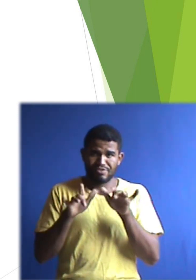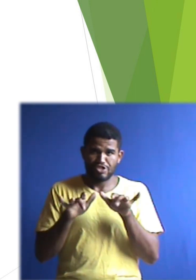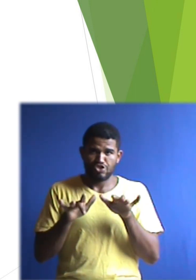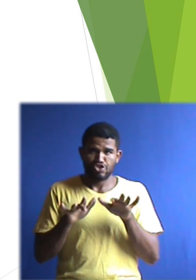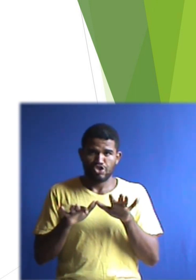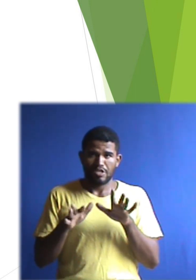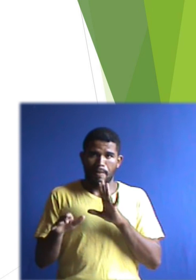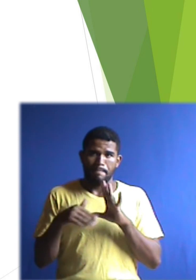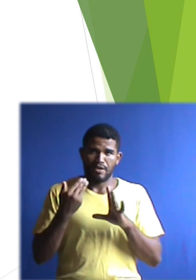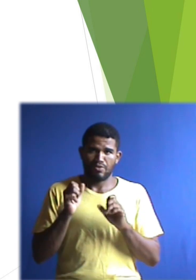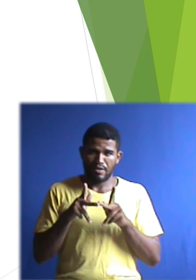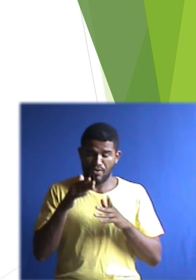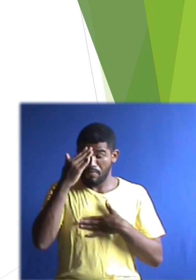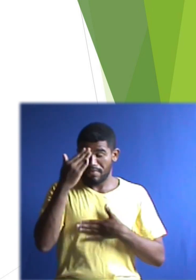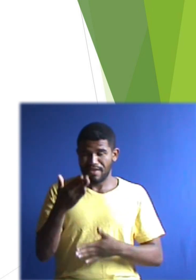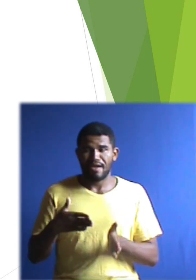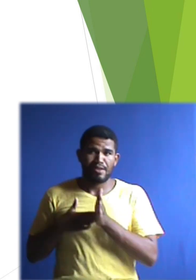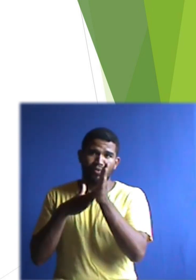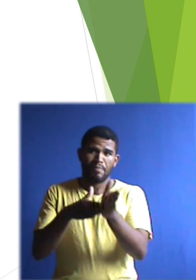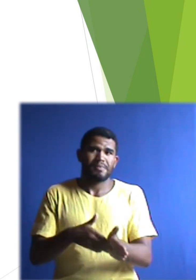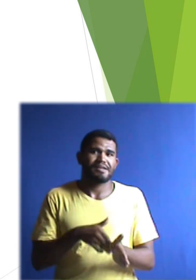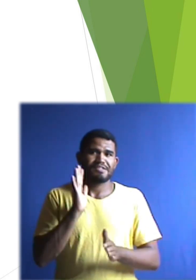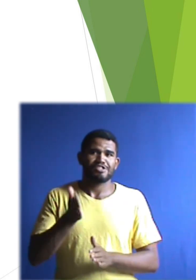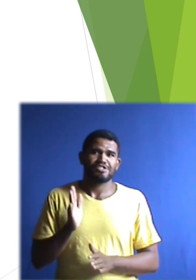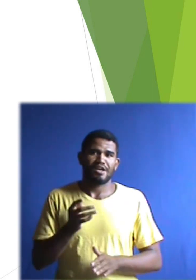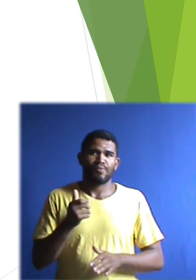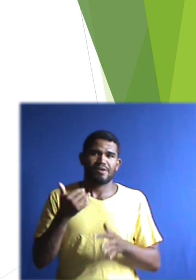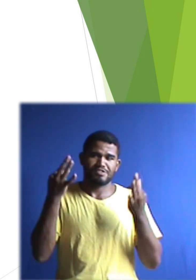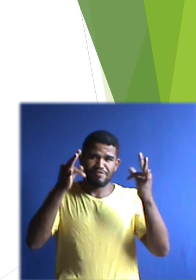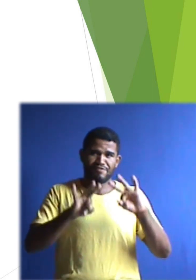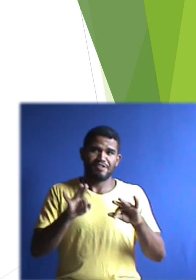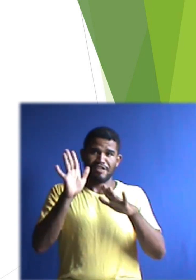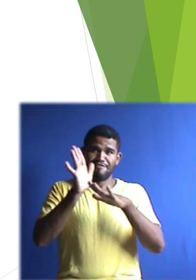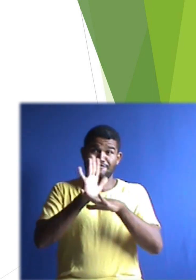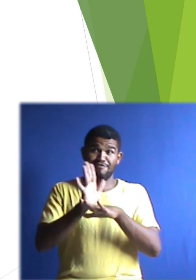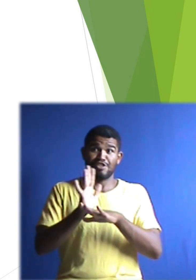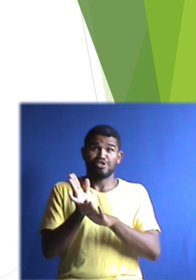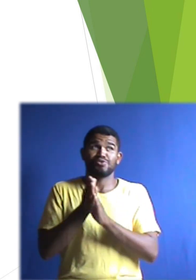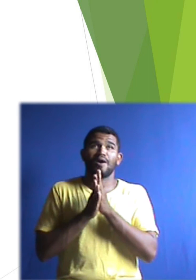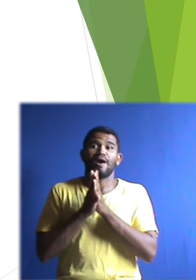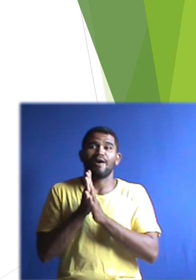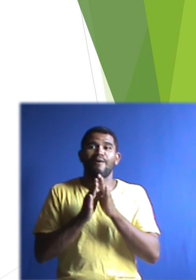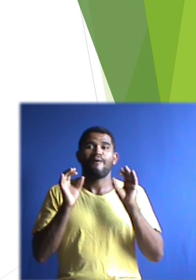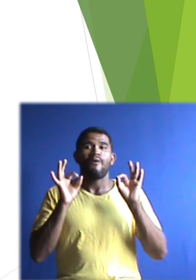vídeo. Muito obrigado por acompanhar. Já estamos acabando as nossas videoaulas